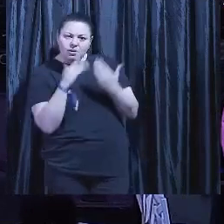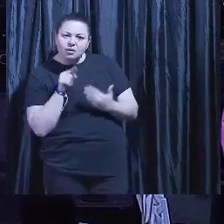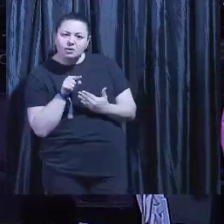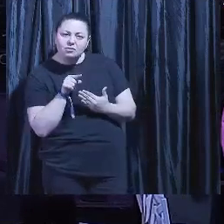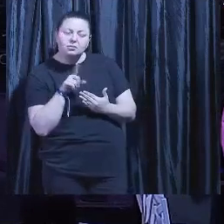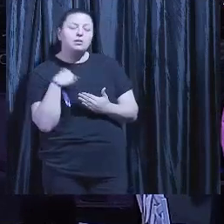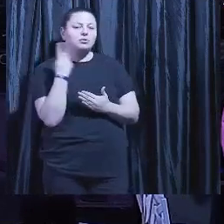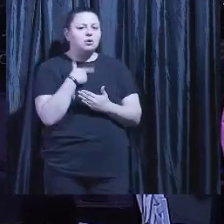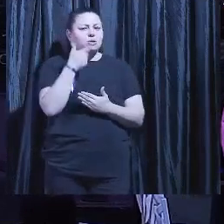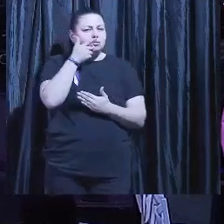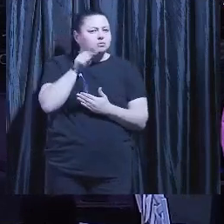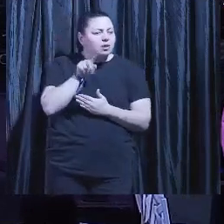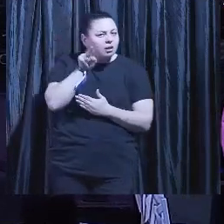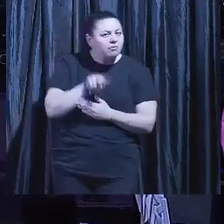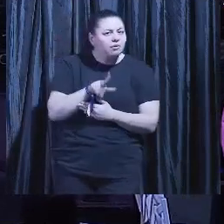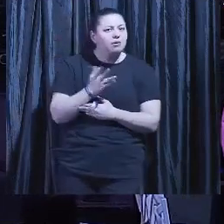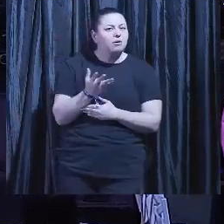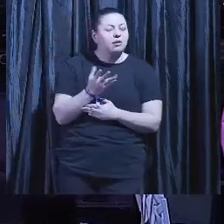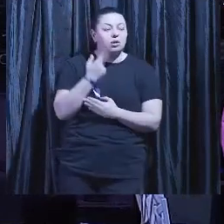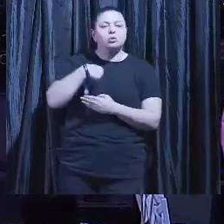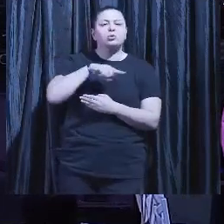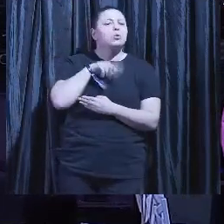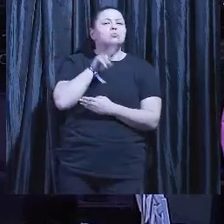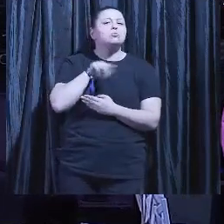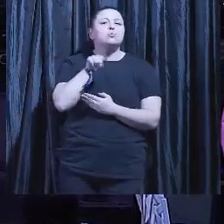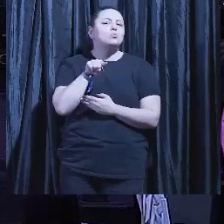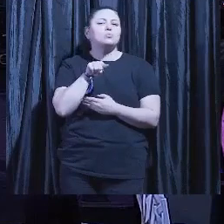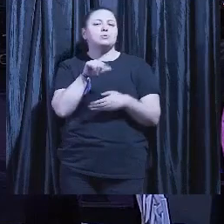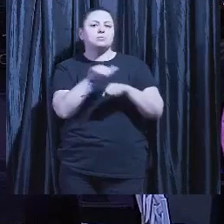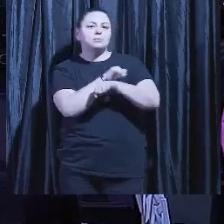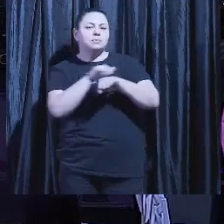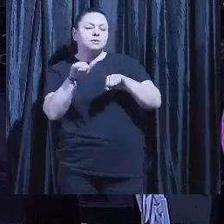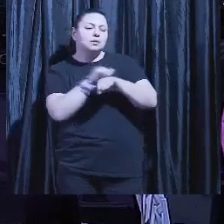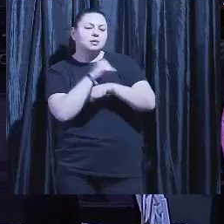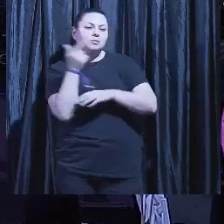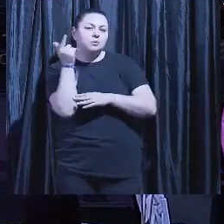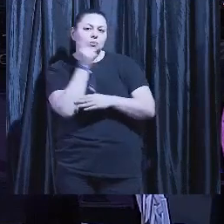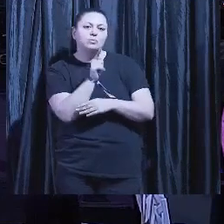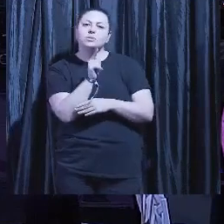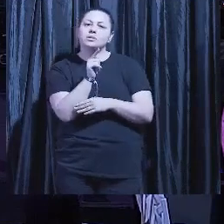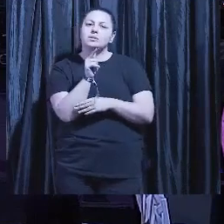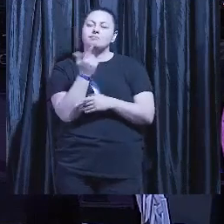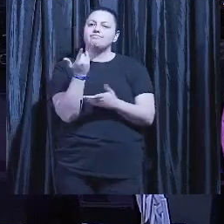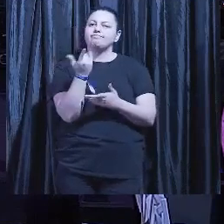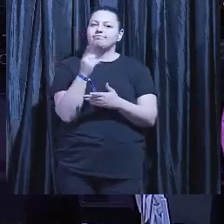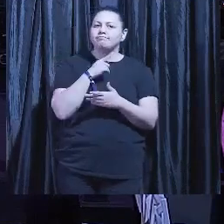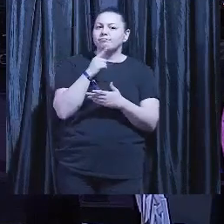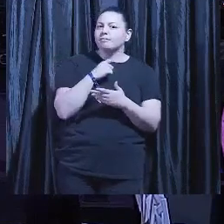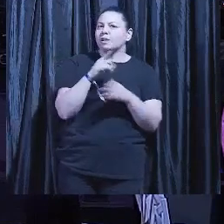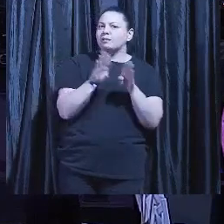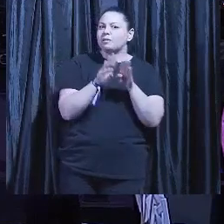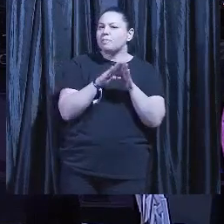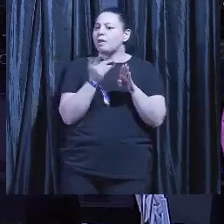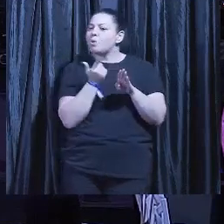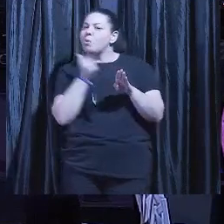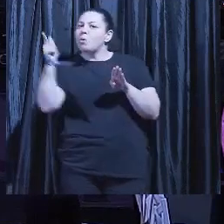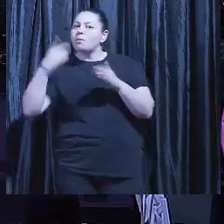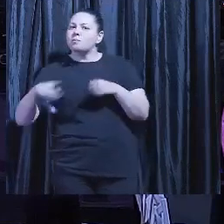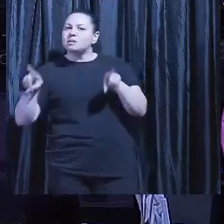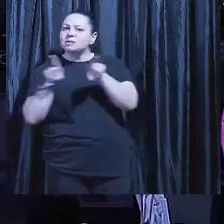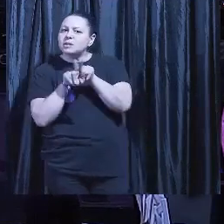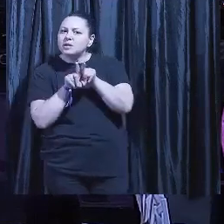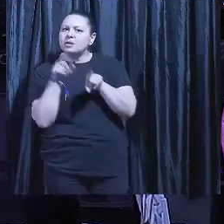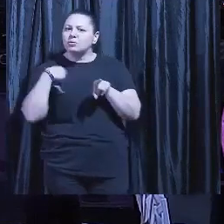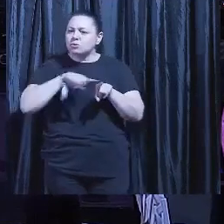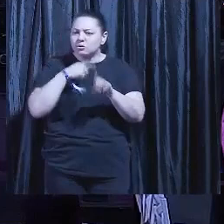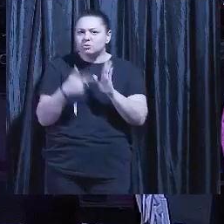conta desses dados. Esses dados a gente usa ele como estratégia para que a gente problematize também a galera que pode ser nosso parceiro. Porque